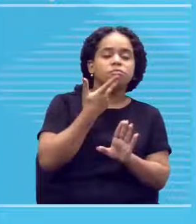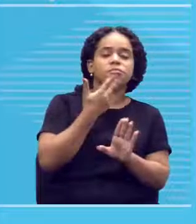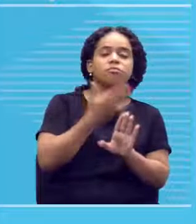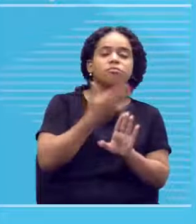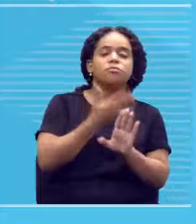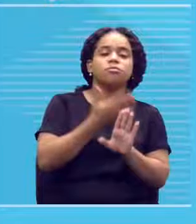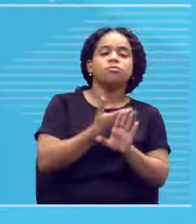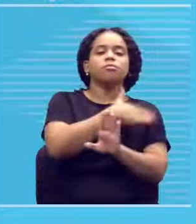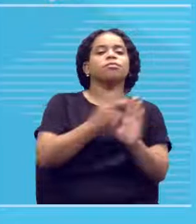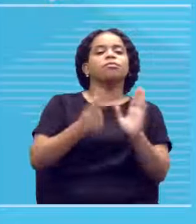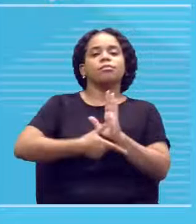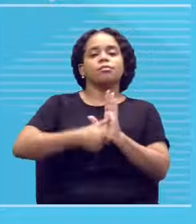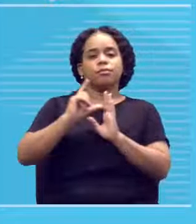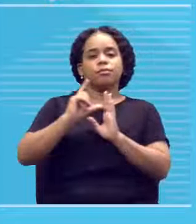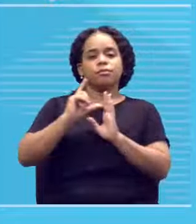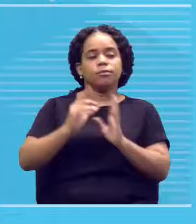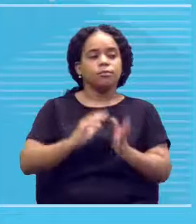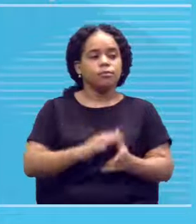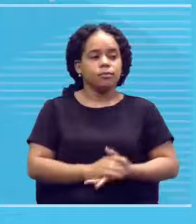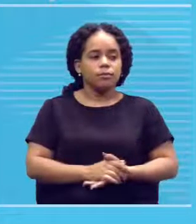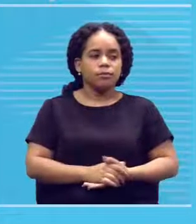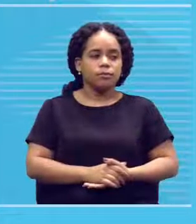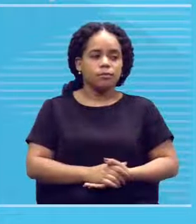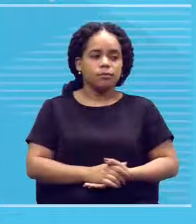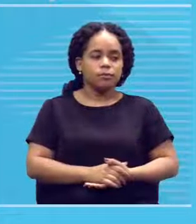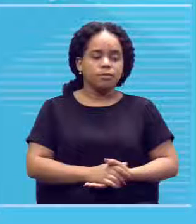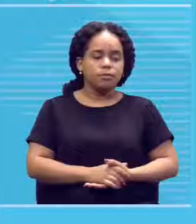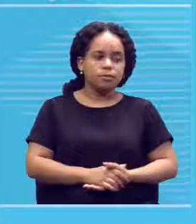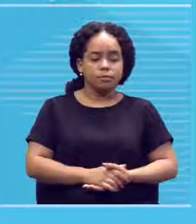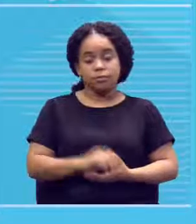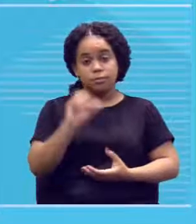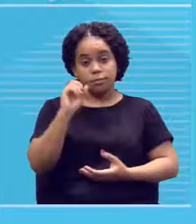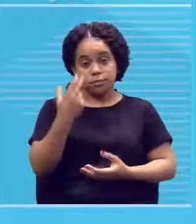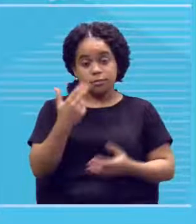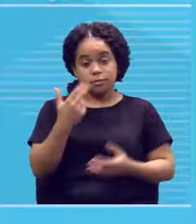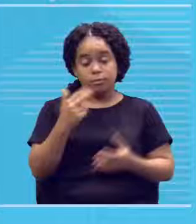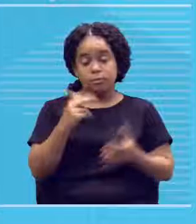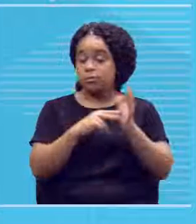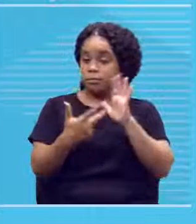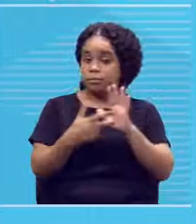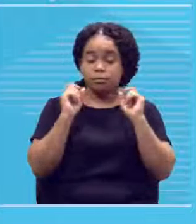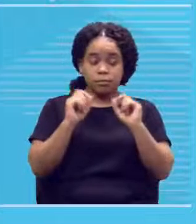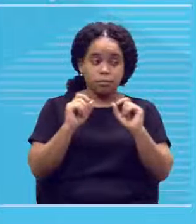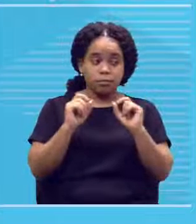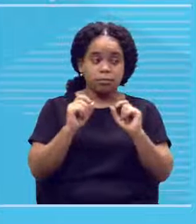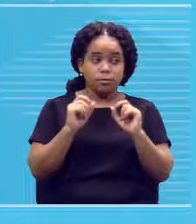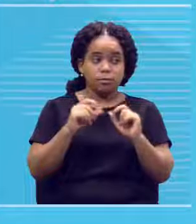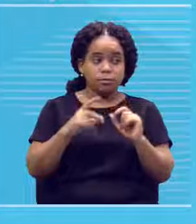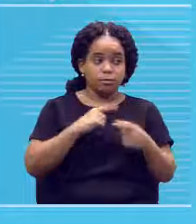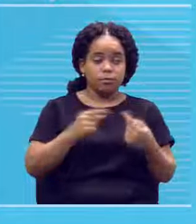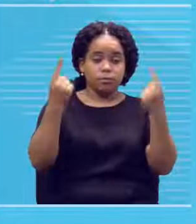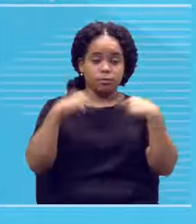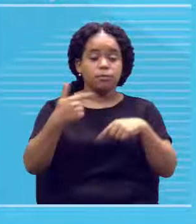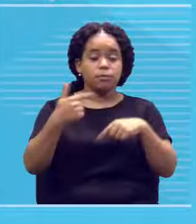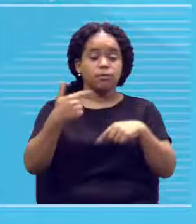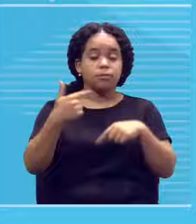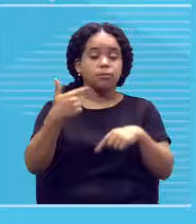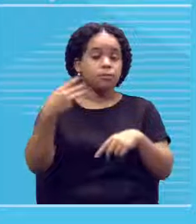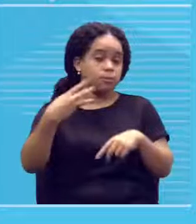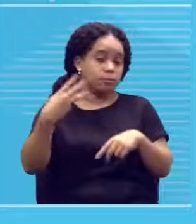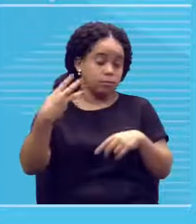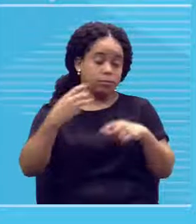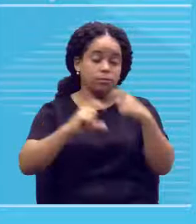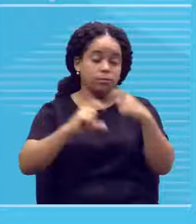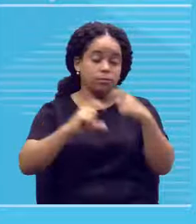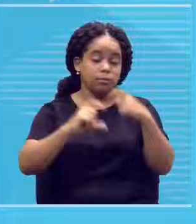expresso na o ou seja o isso o presente no terceiro quadrinho retoma